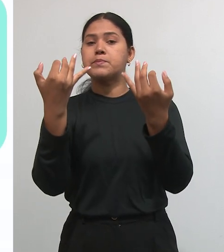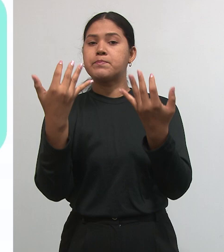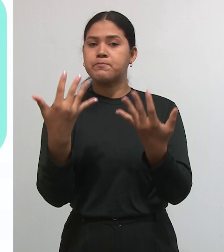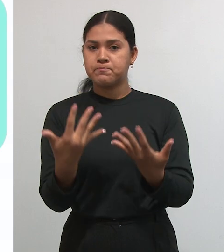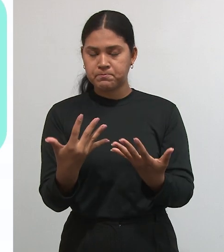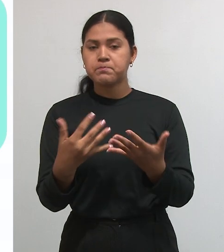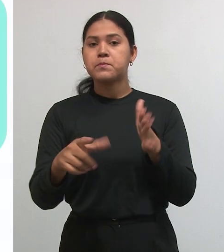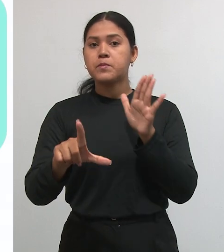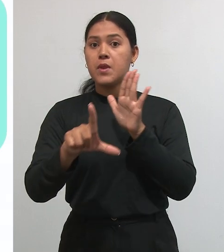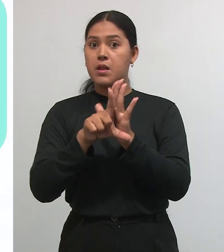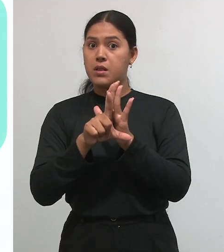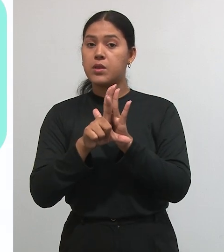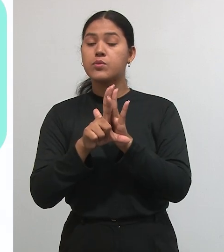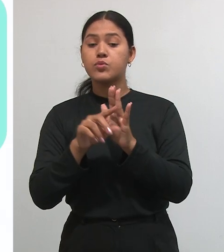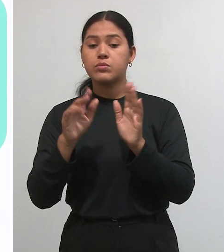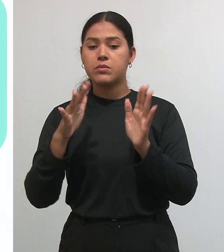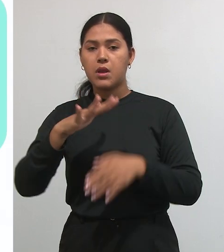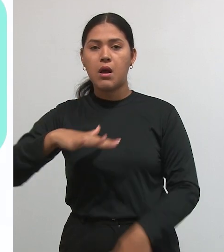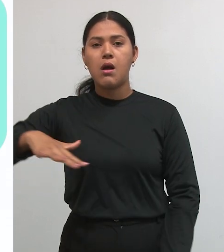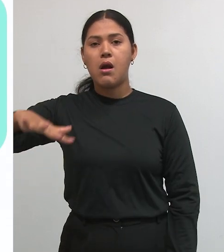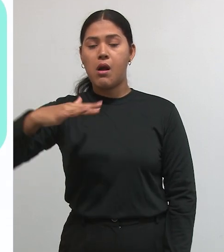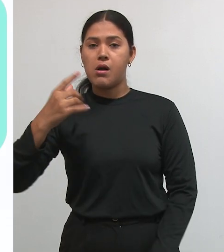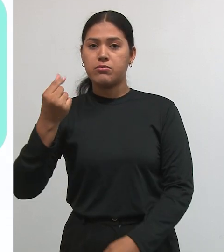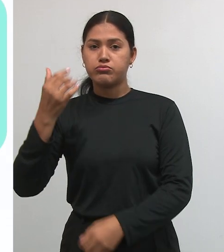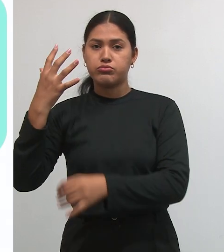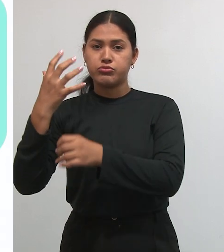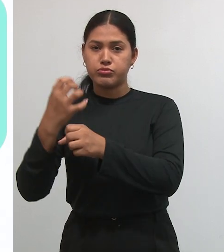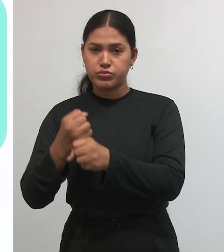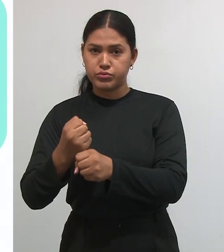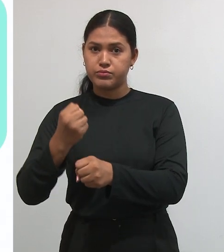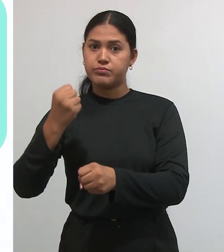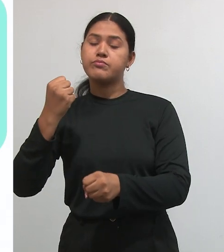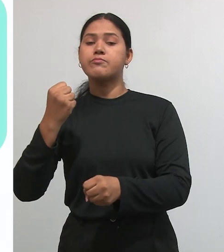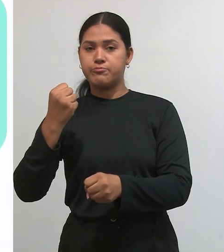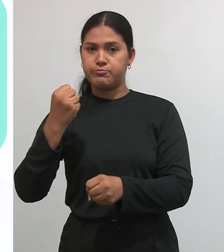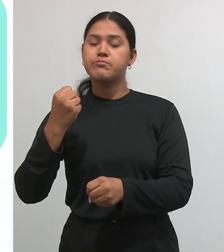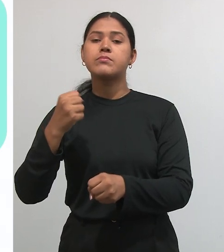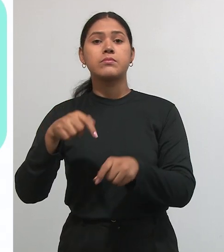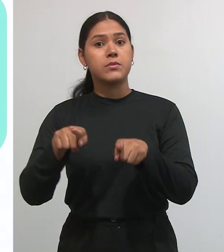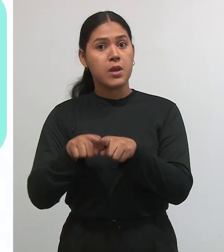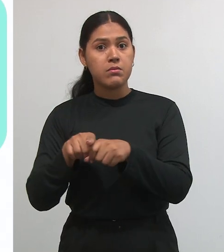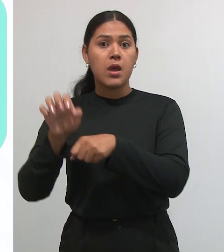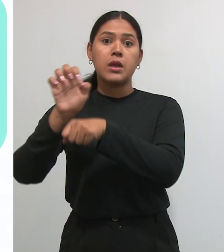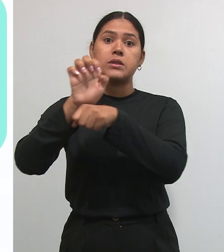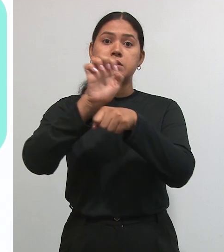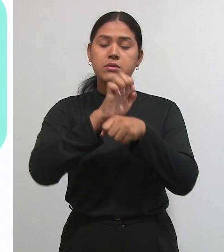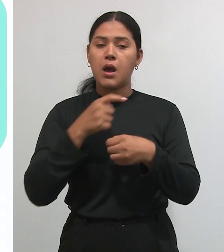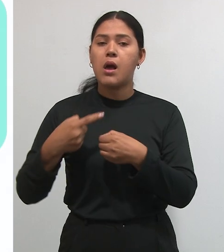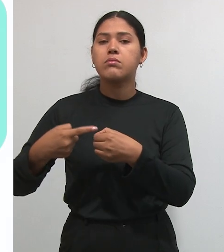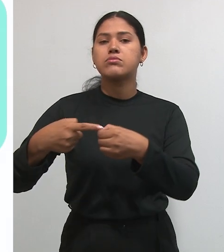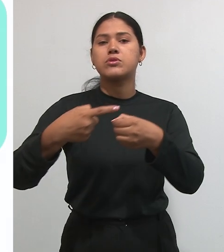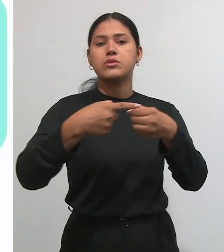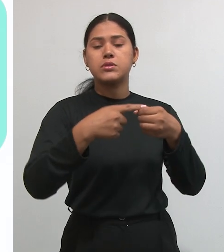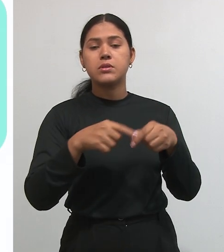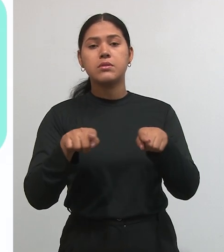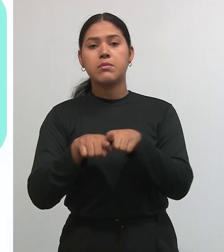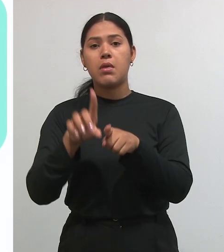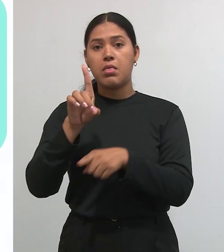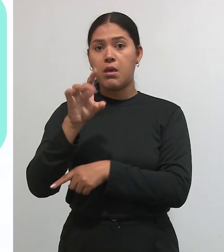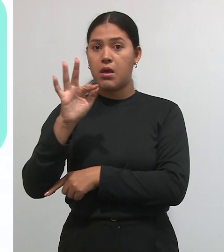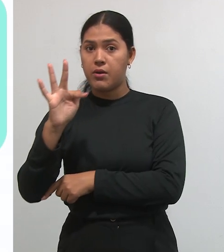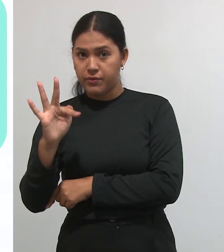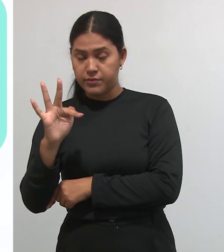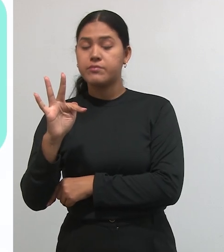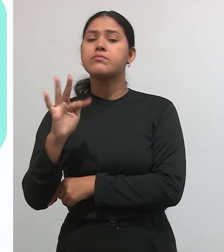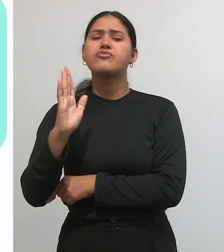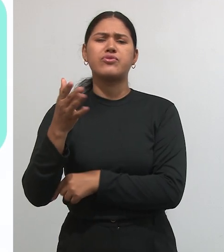direito financeiro, né, para a elaboração e controle do orçamento e balanço da União, dos estados, municípios e do Distrito